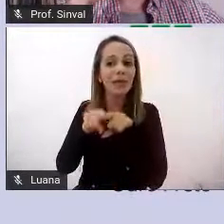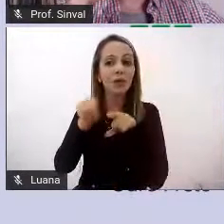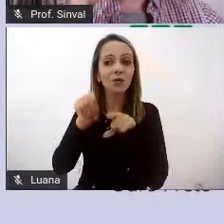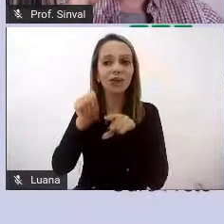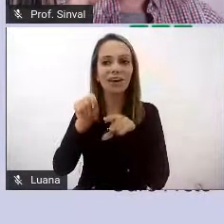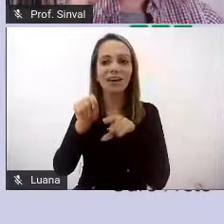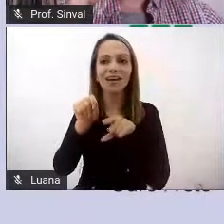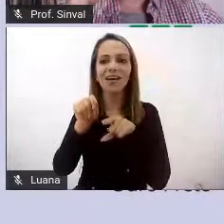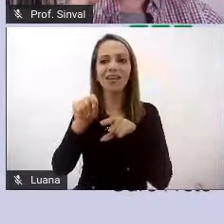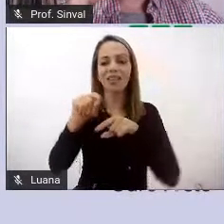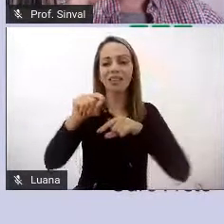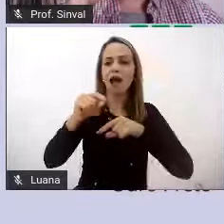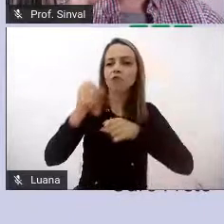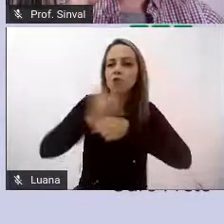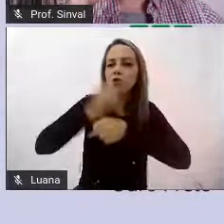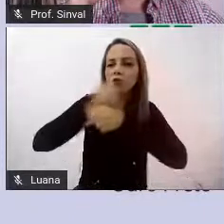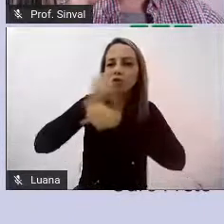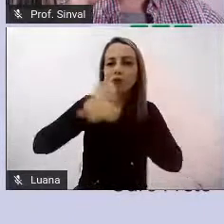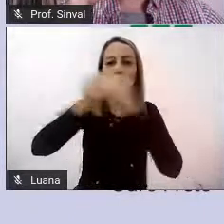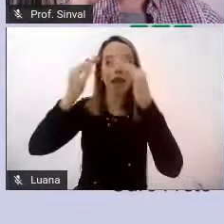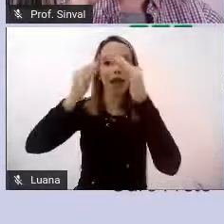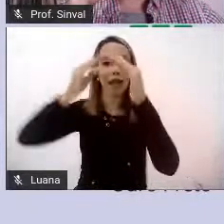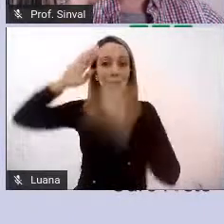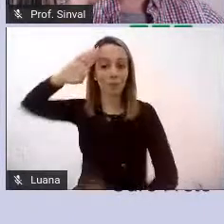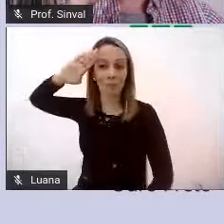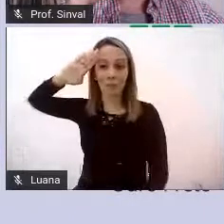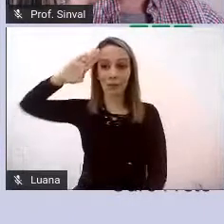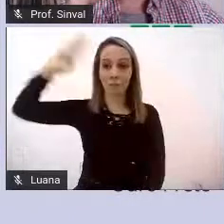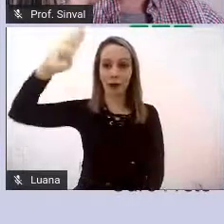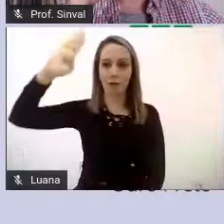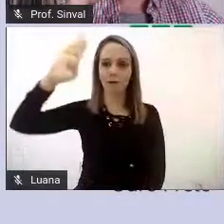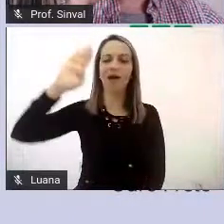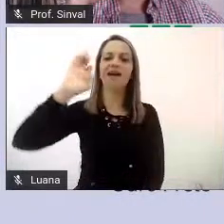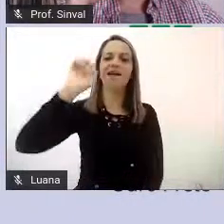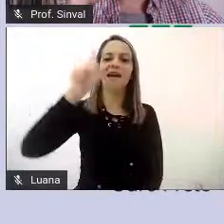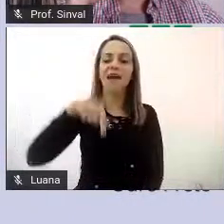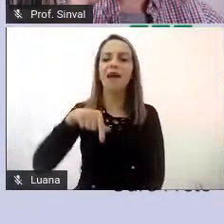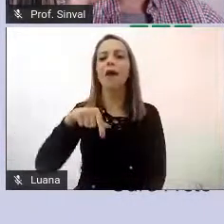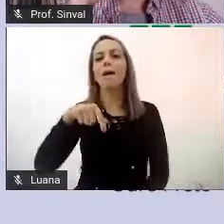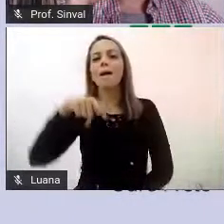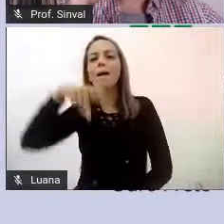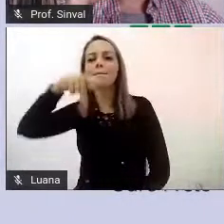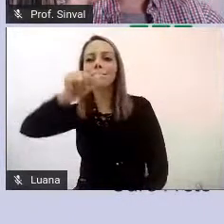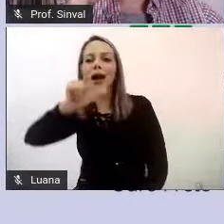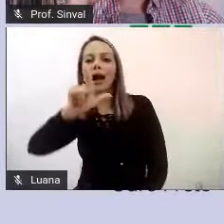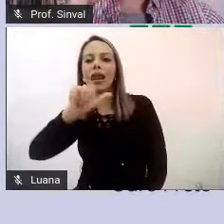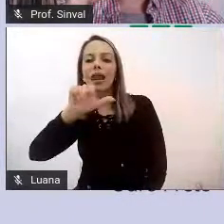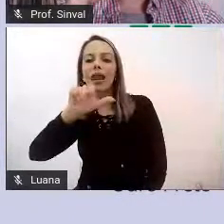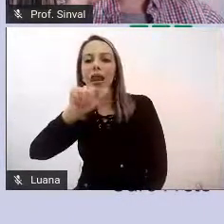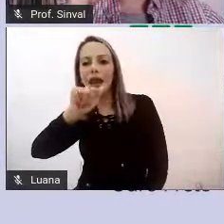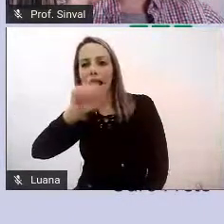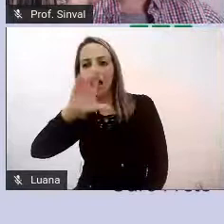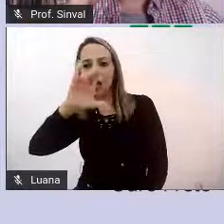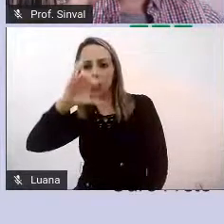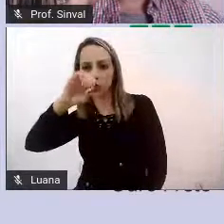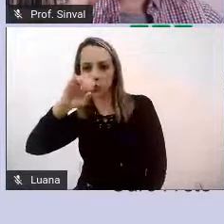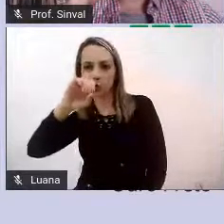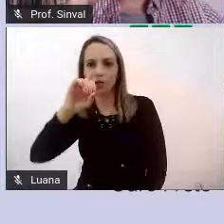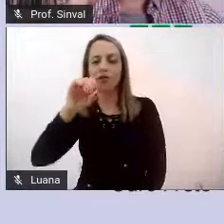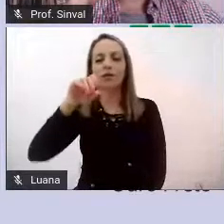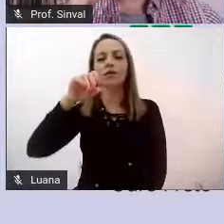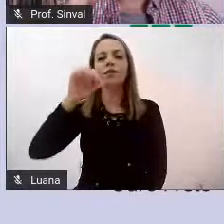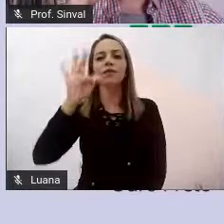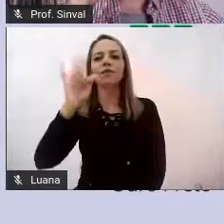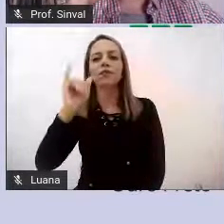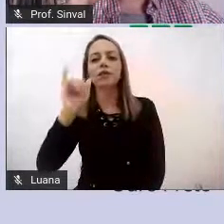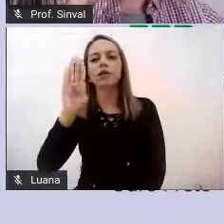várias casas, mas uma delas vai ser o Palácio de Friburgo, Vryburg, em holandês, e que vai ocupar a